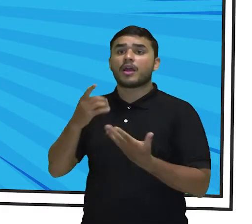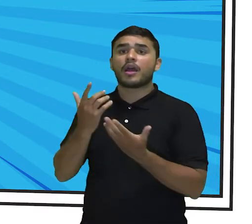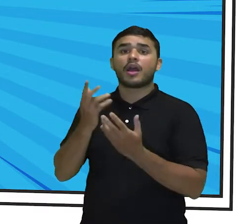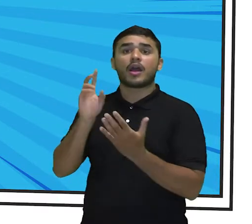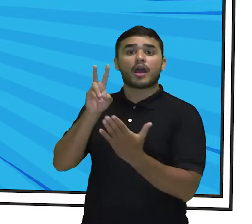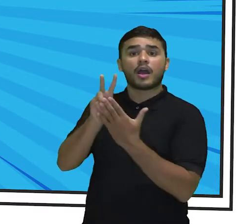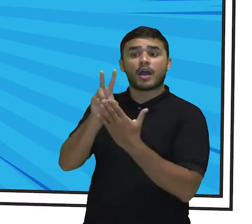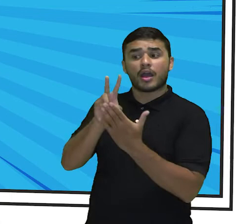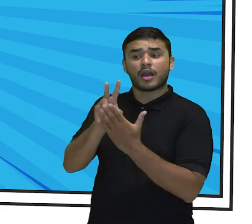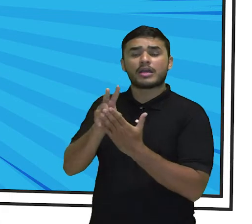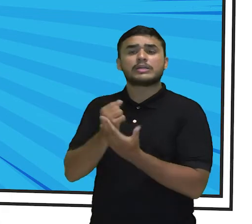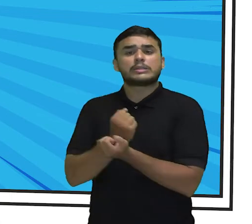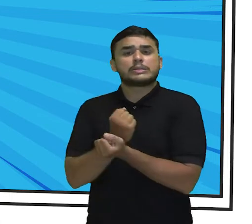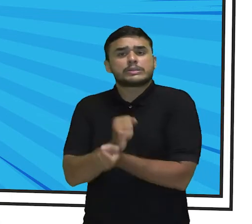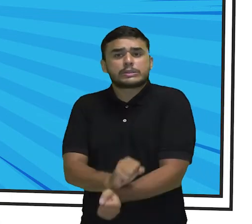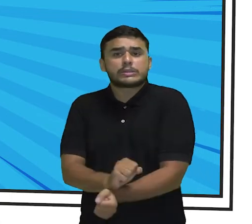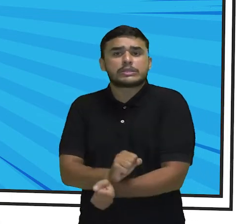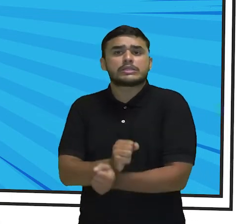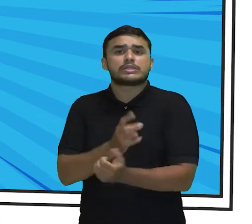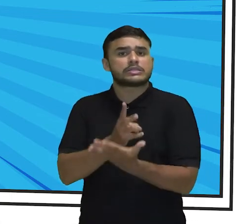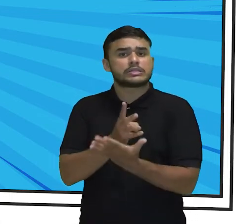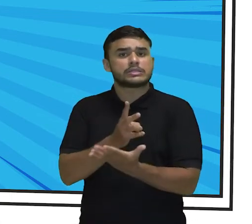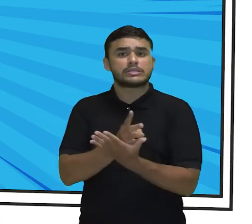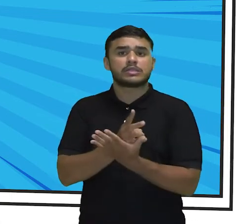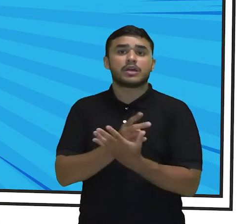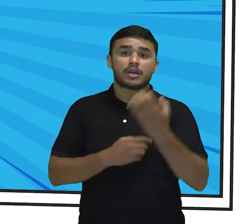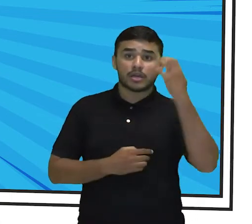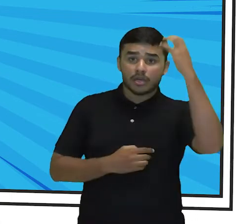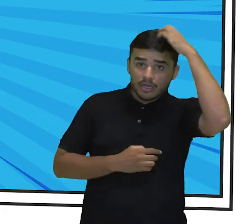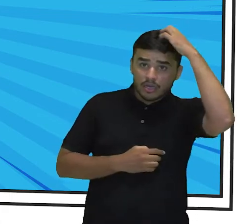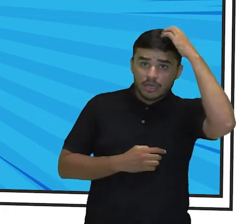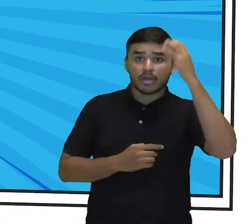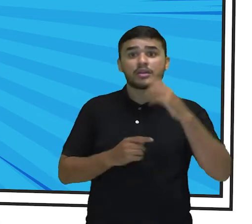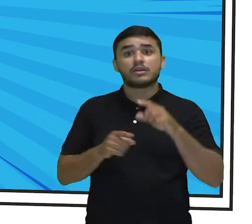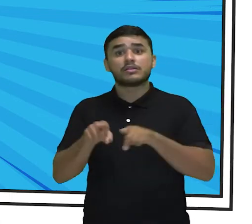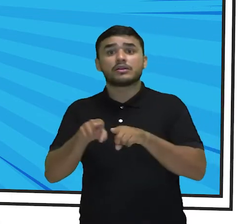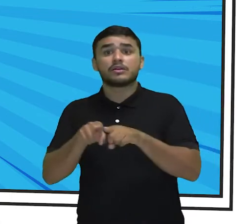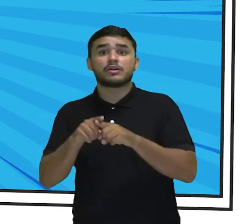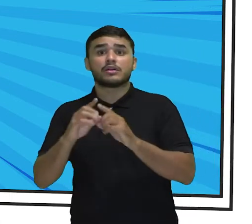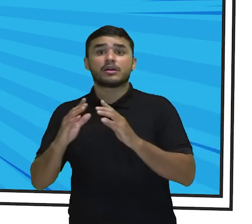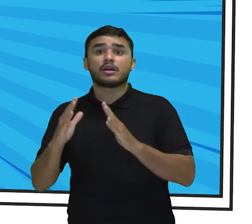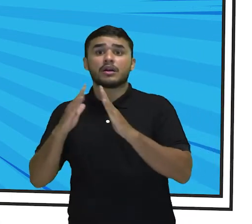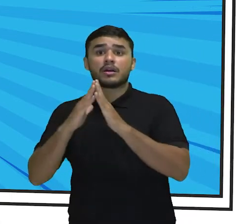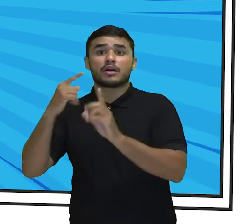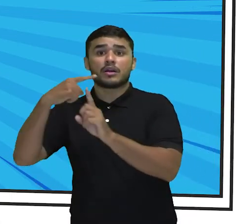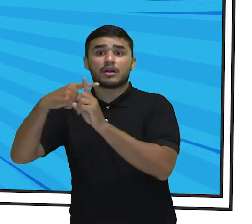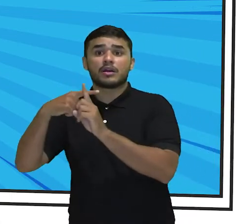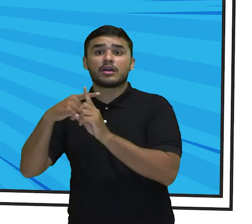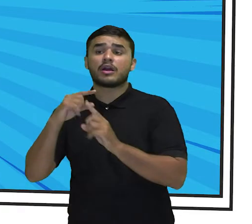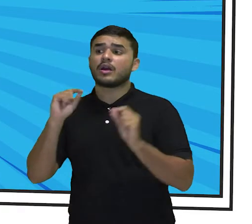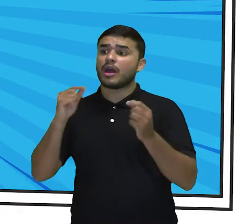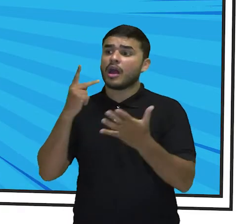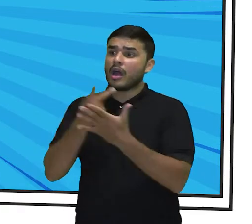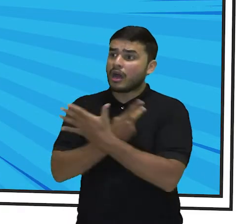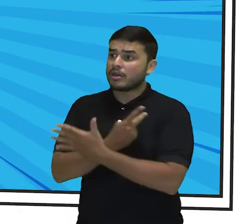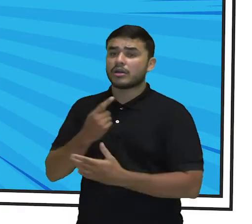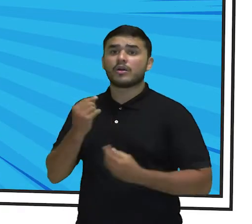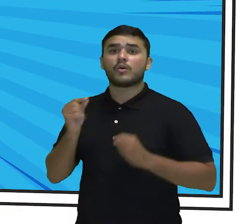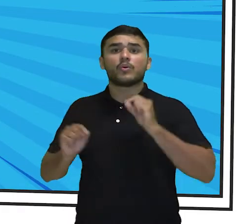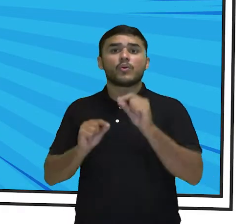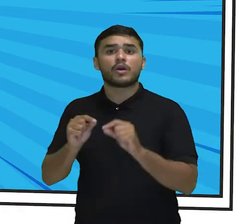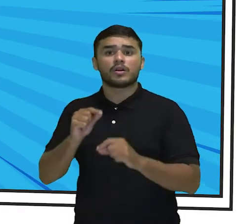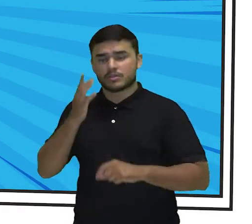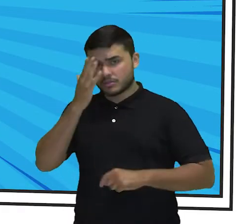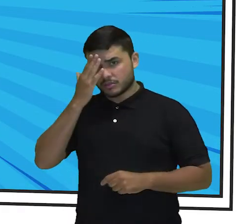a cruz e a espada. Cruz é a igreja, espada é o Estado, cruz é o etnocídio, a espada